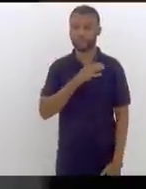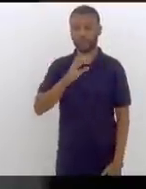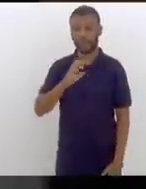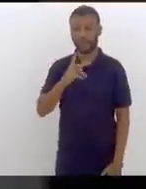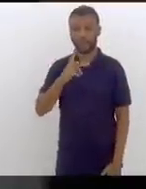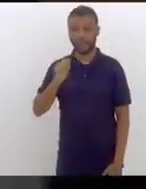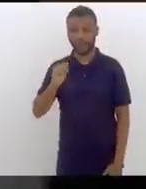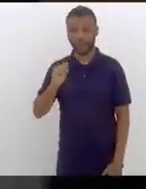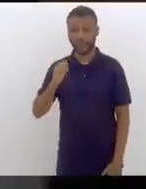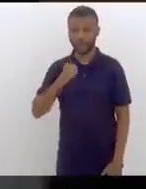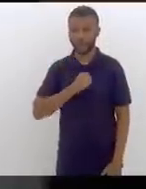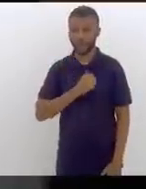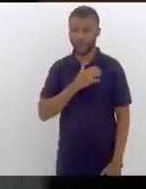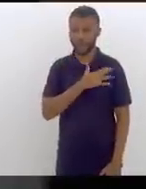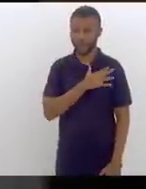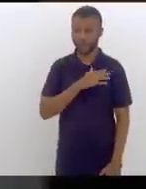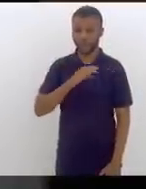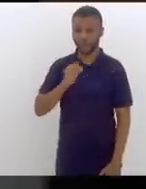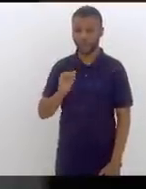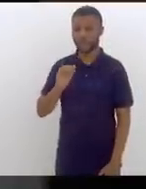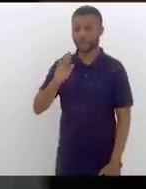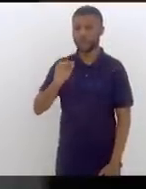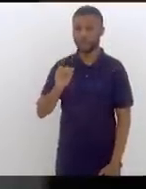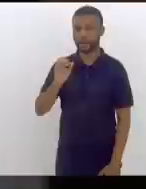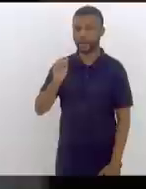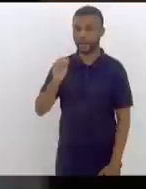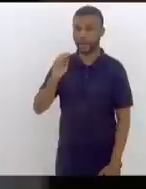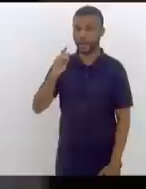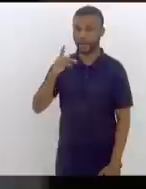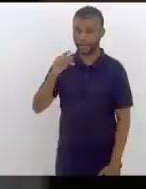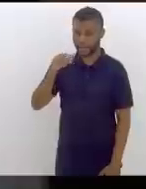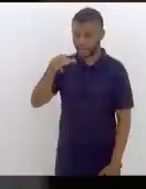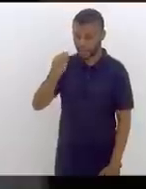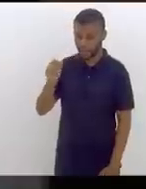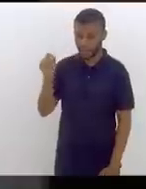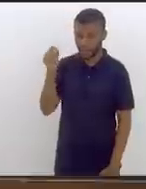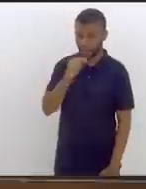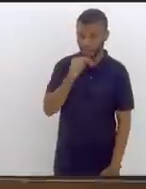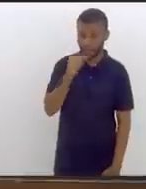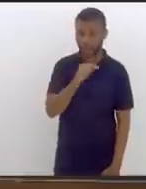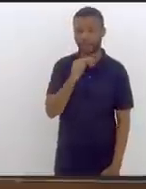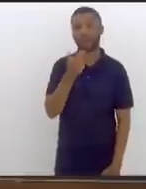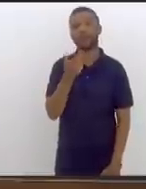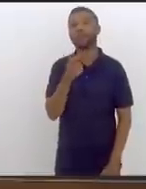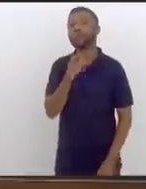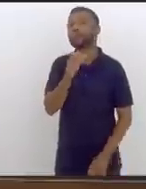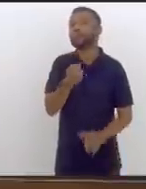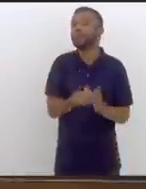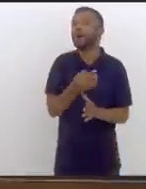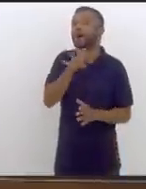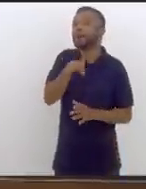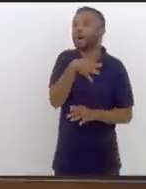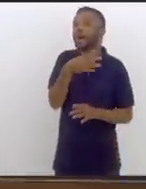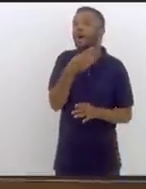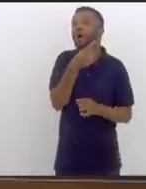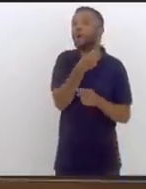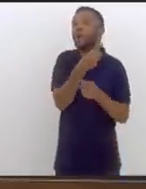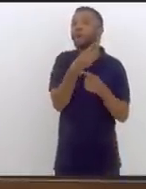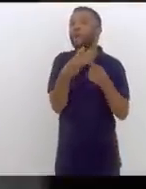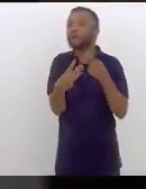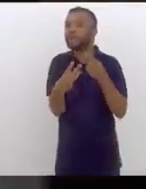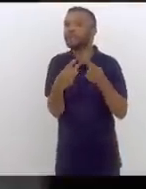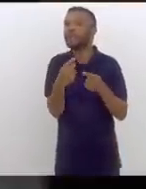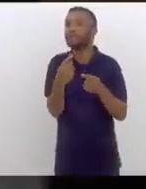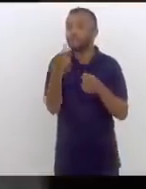Coronel Ibiapina quando ele foi comandante do 36 empada é boa a escala 1 por 3 quando